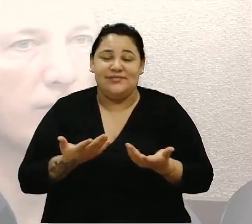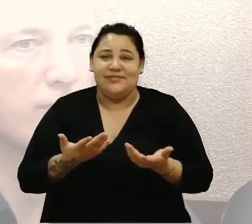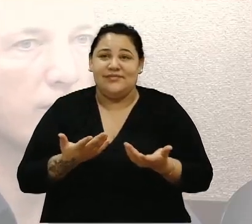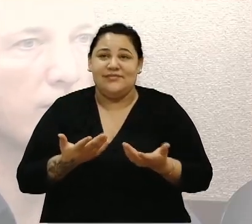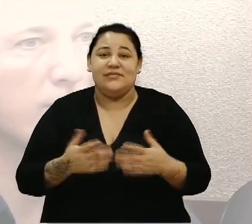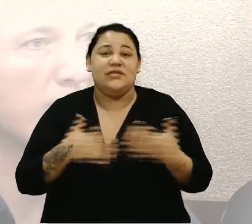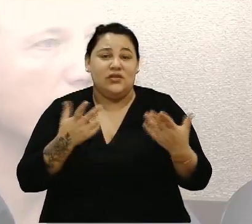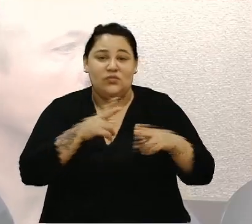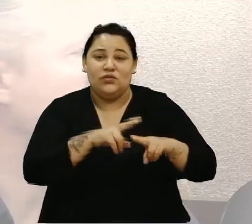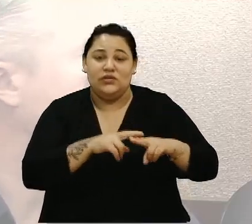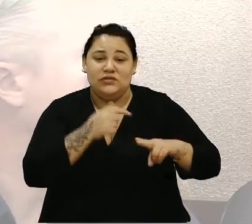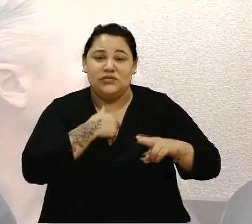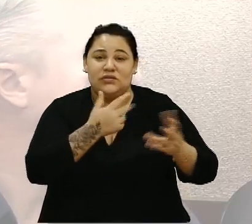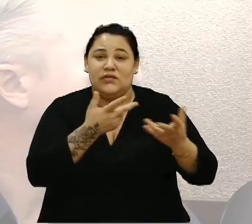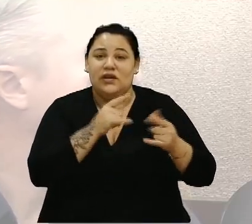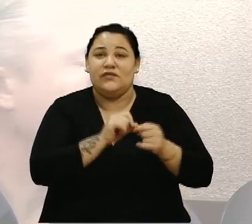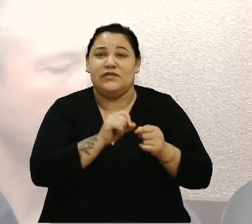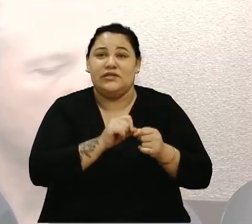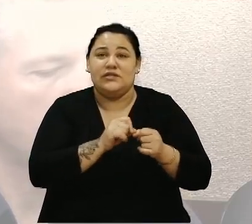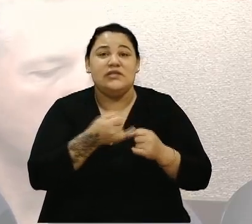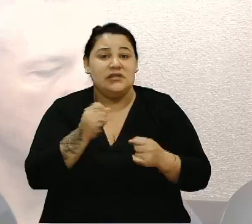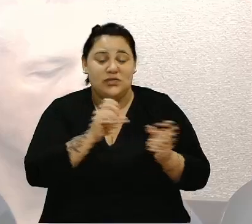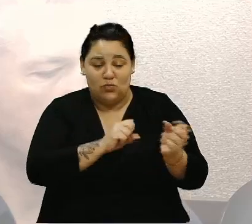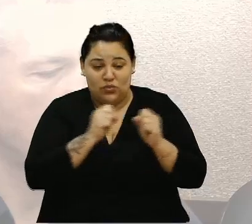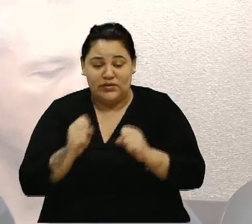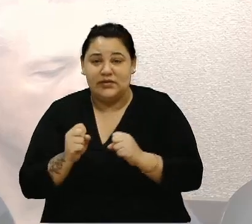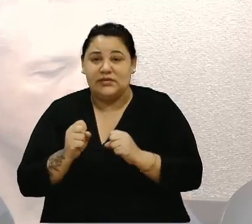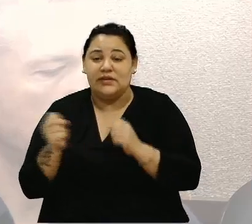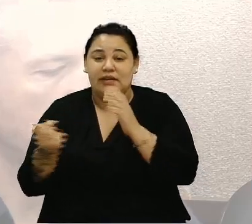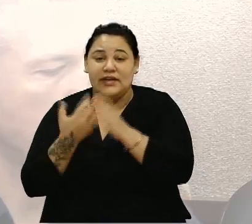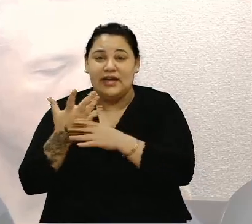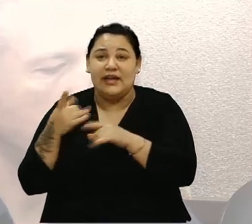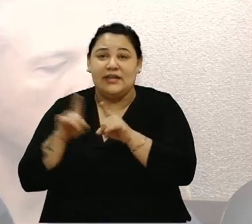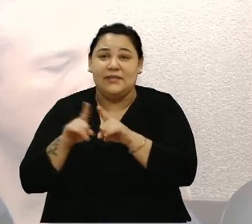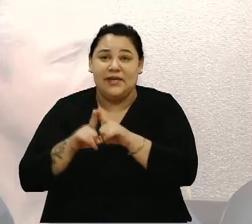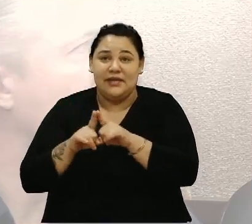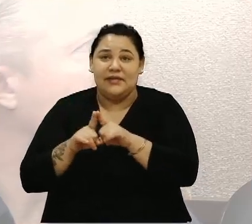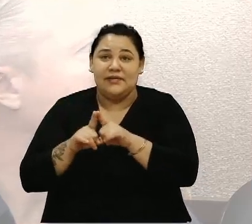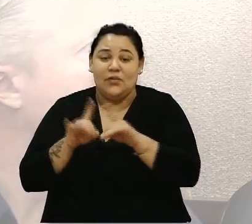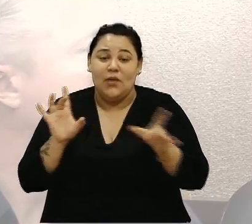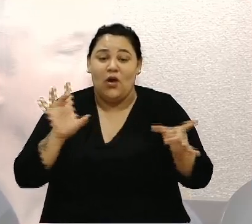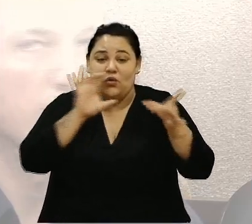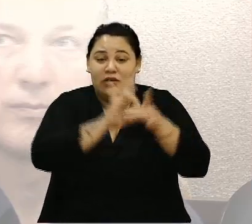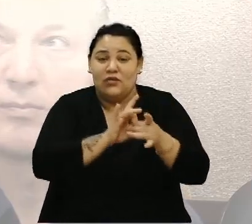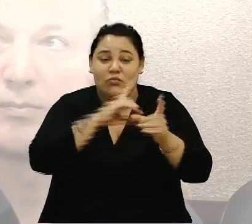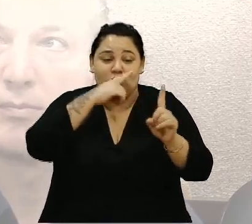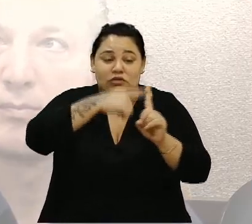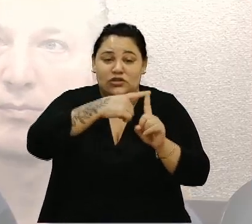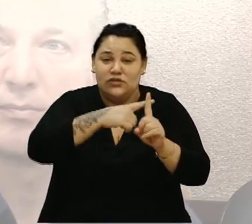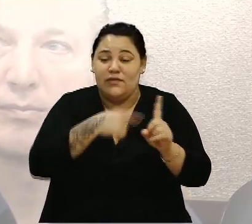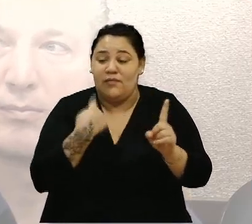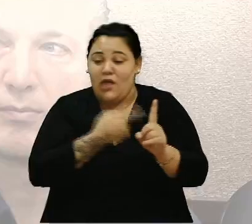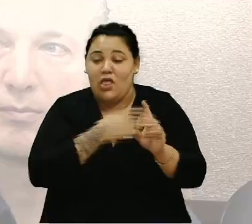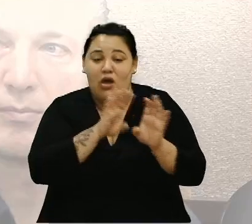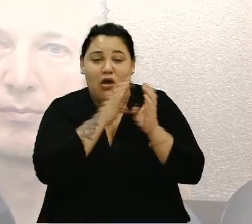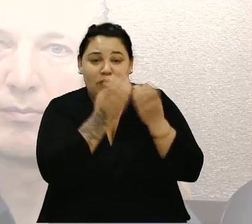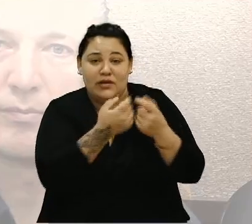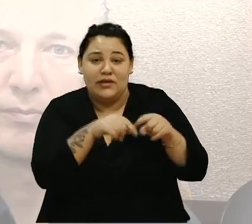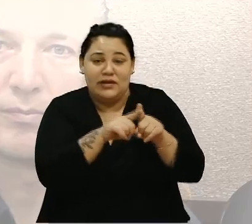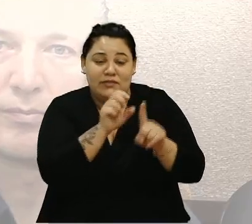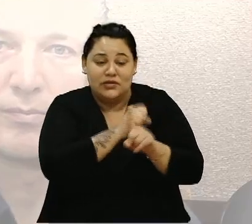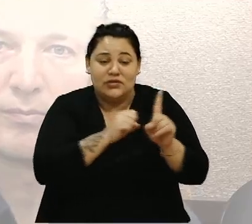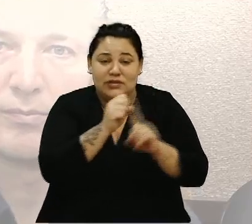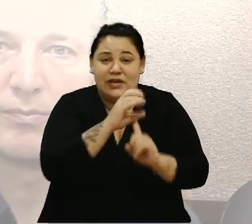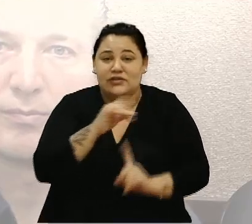isso que eu quero fazer, se possível, criar uma corrente positiva para que a nossa comunidade, sociedade